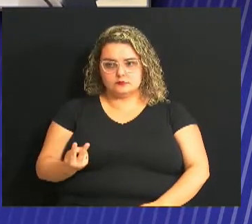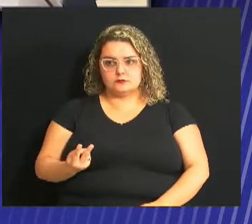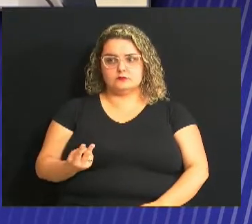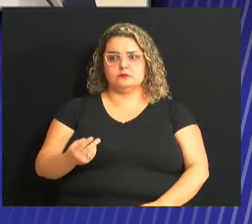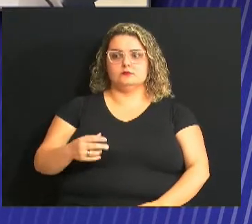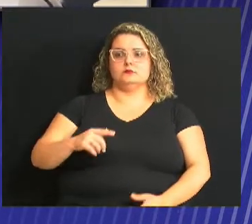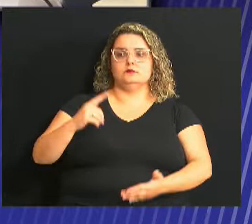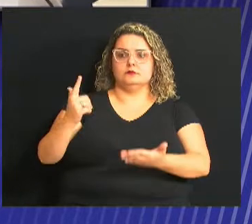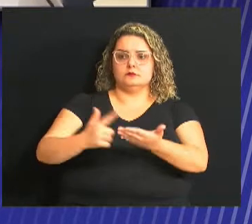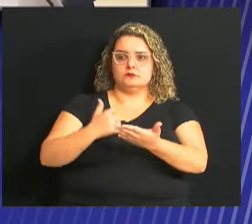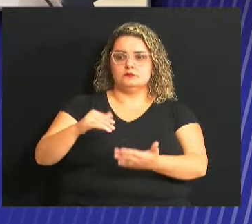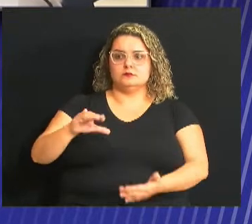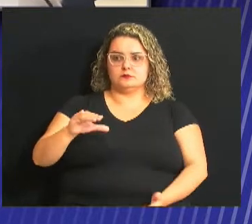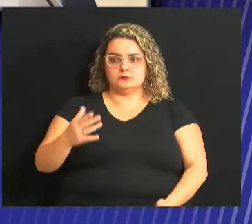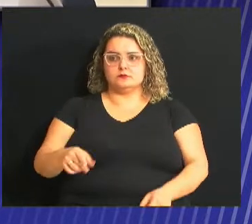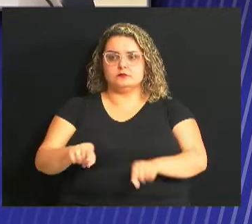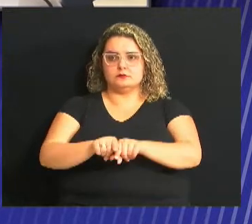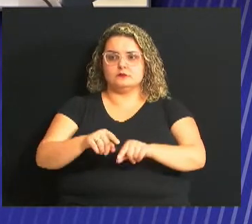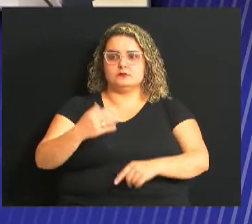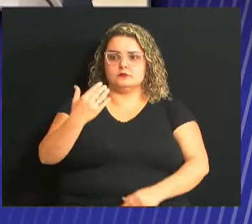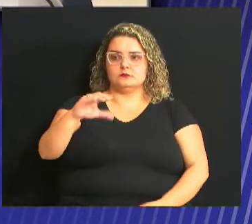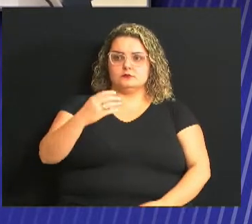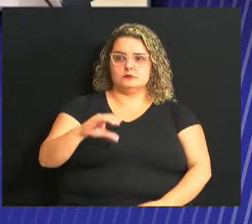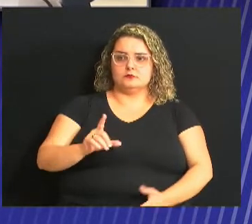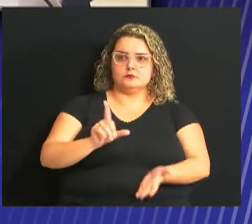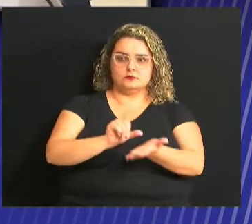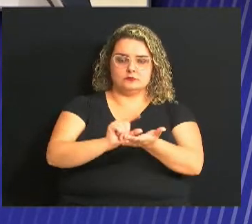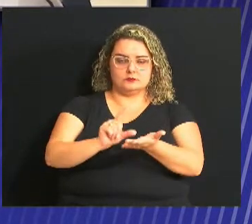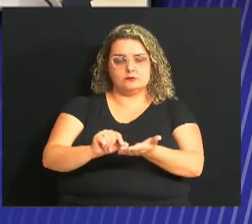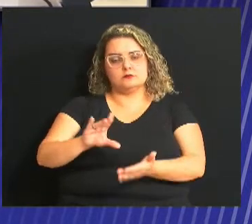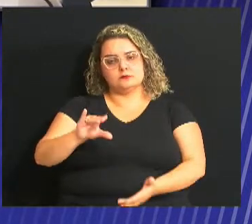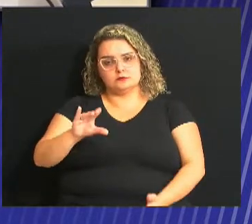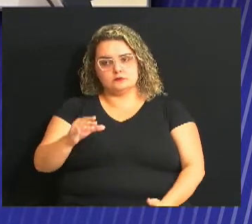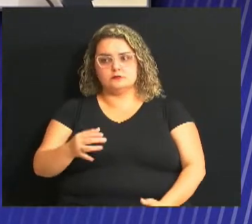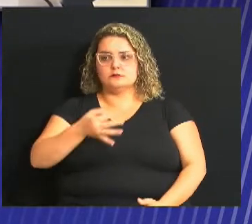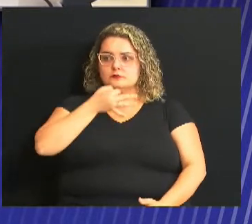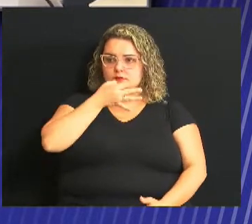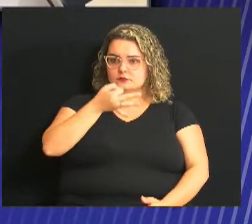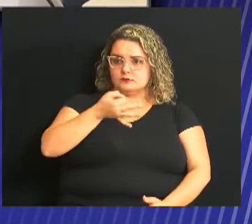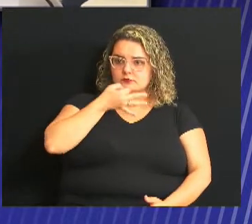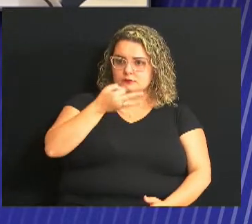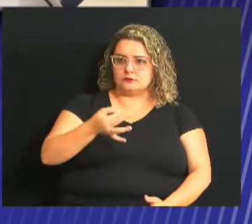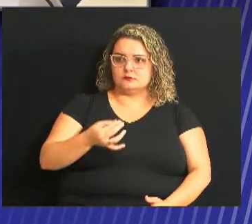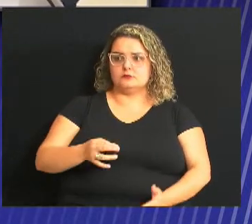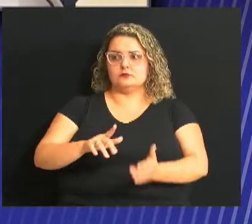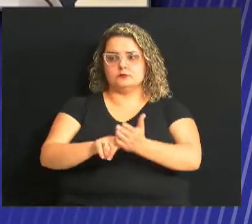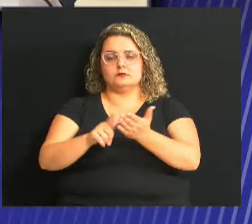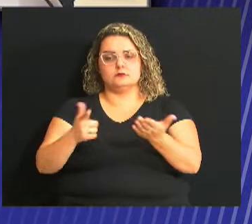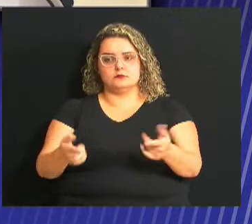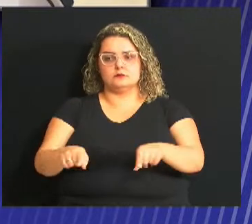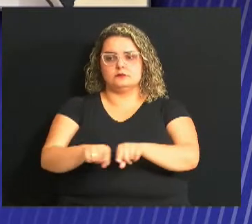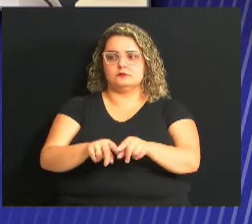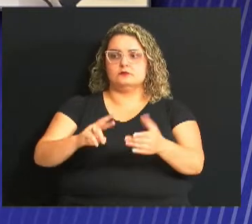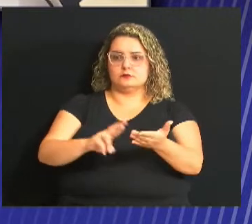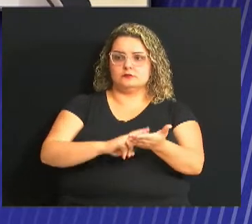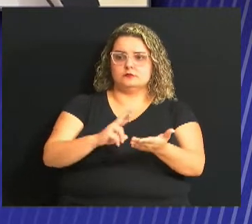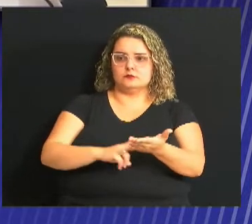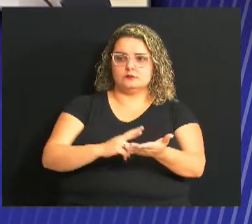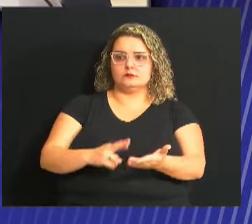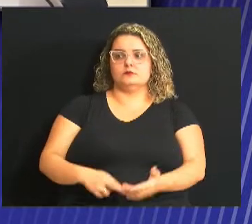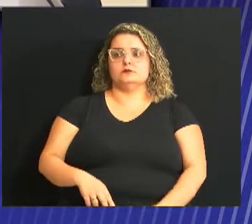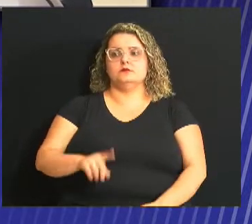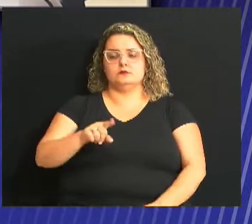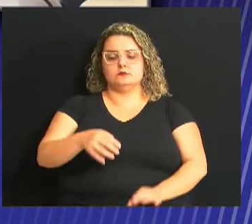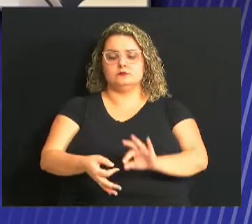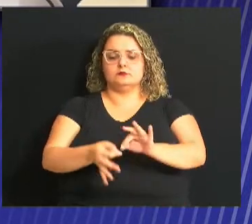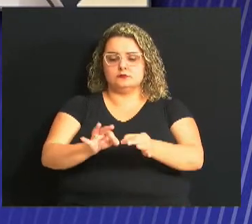internacional. Também publicou diversos artigos de divulgação científica de opinião em jornais e revistas. É bacharel em Física e